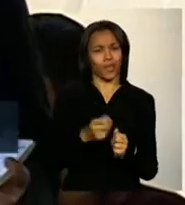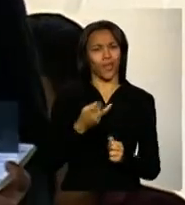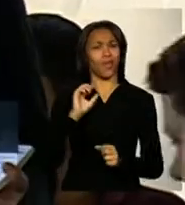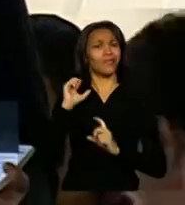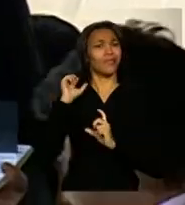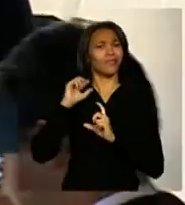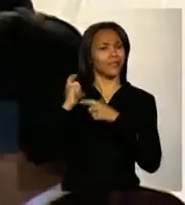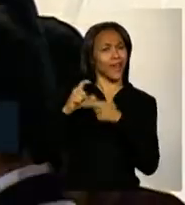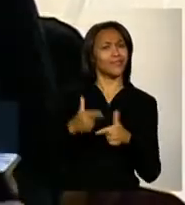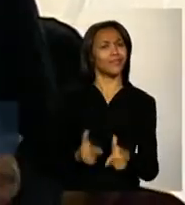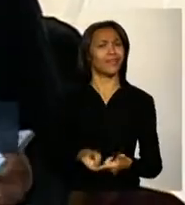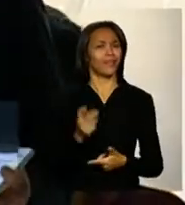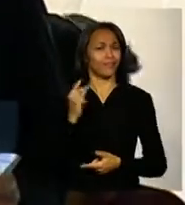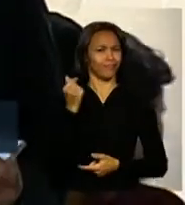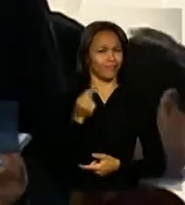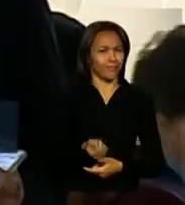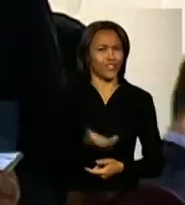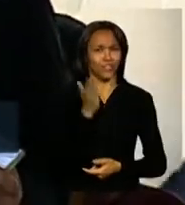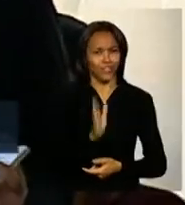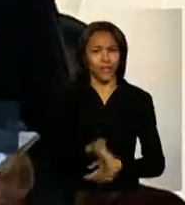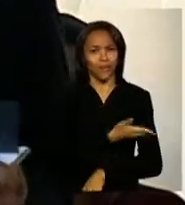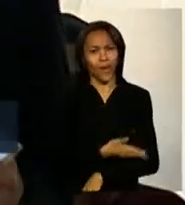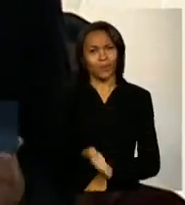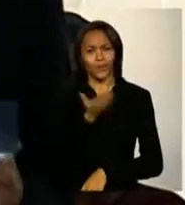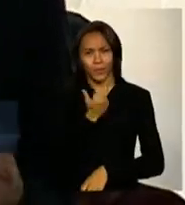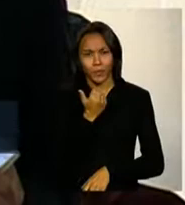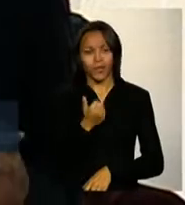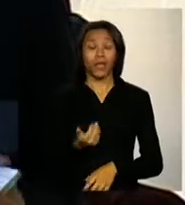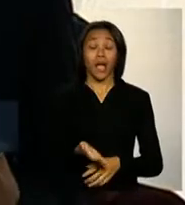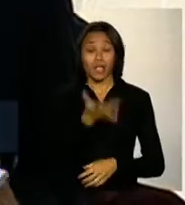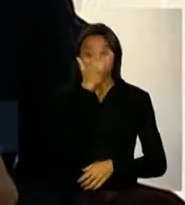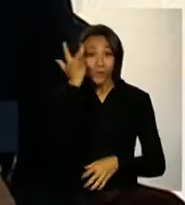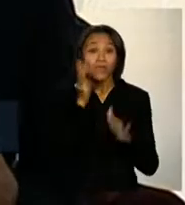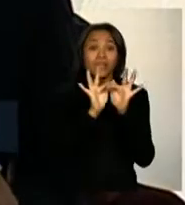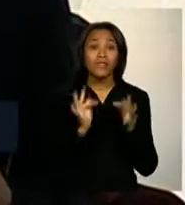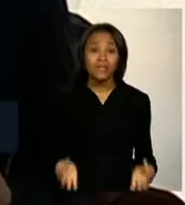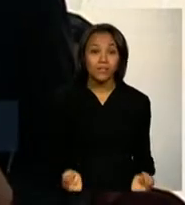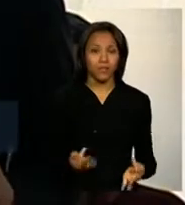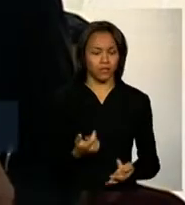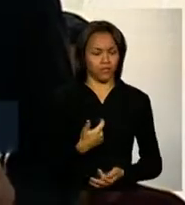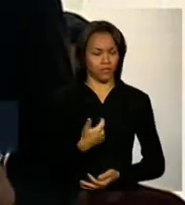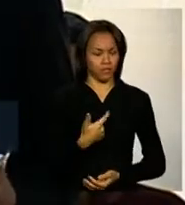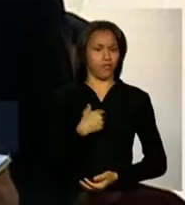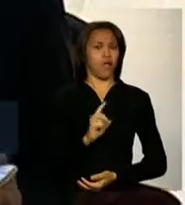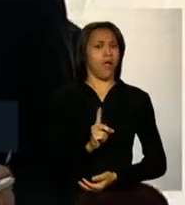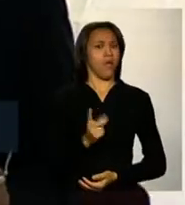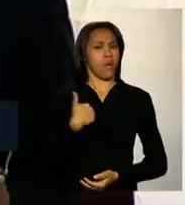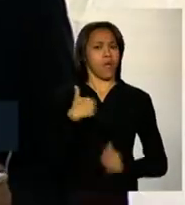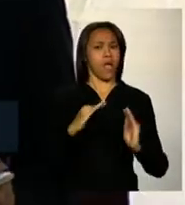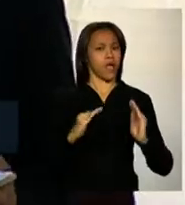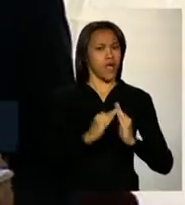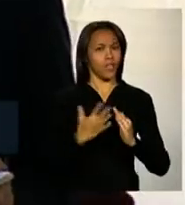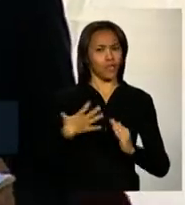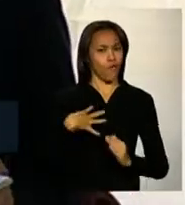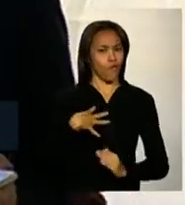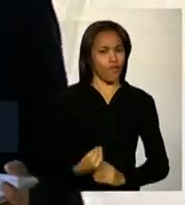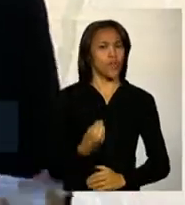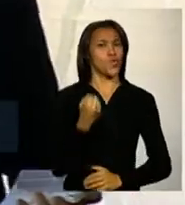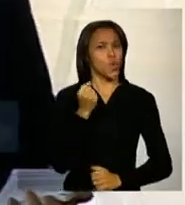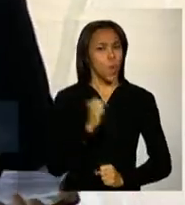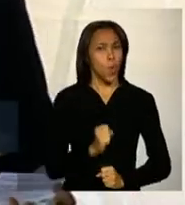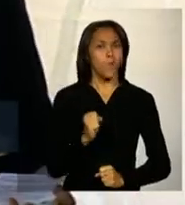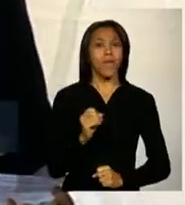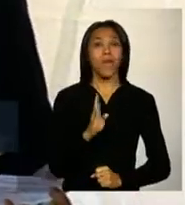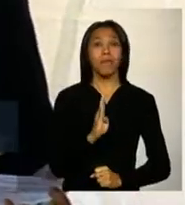antigas outro dia as pessoas mais Humildes fala assim não lá em casa meu filho come